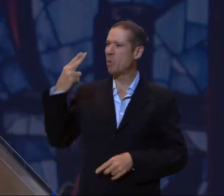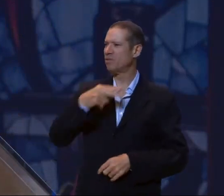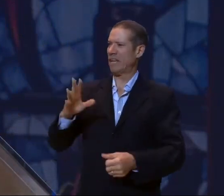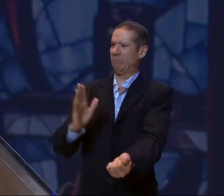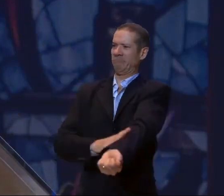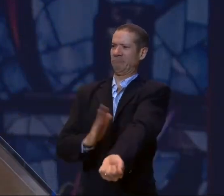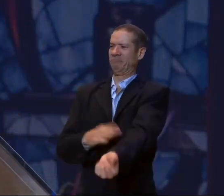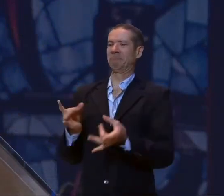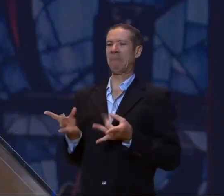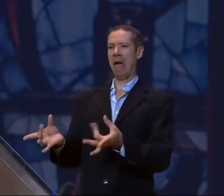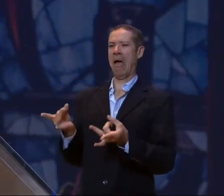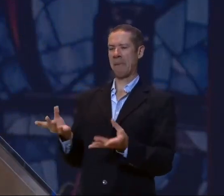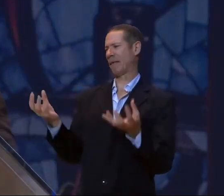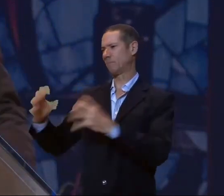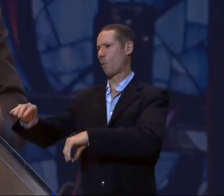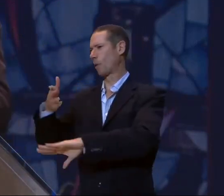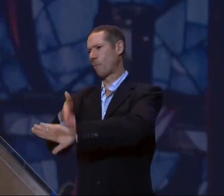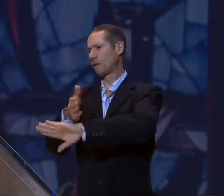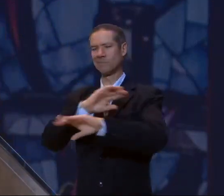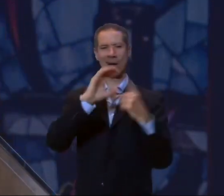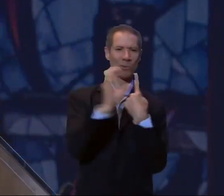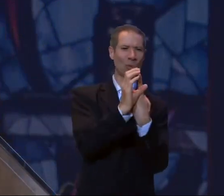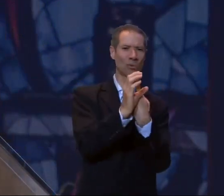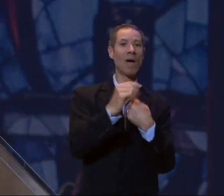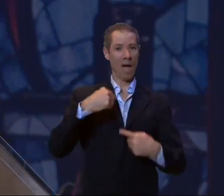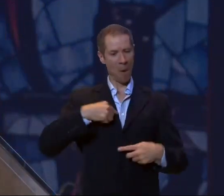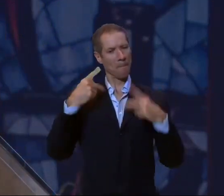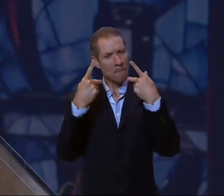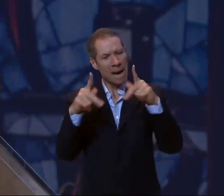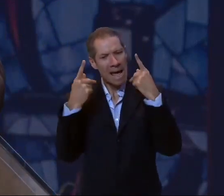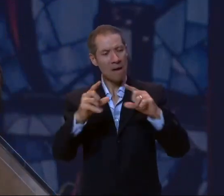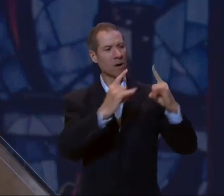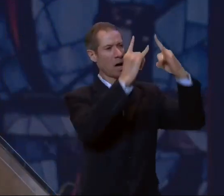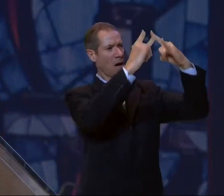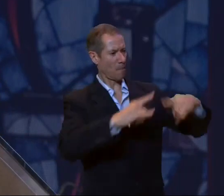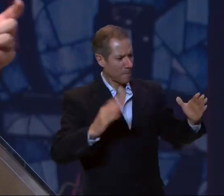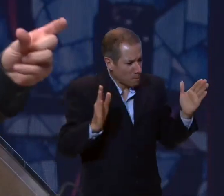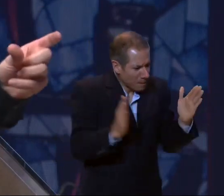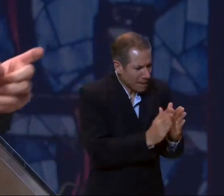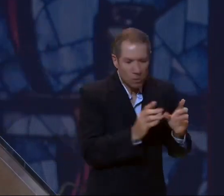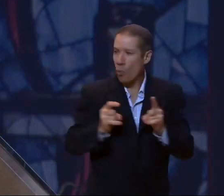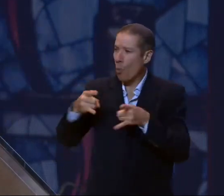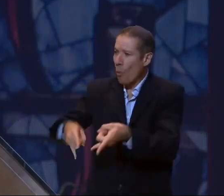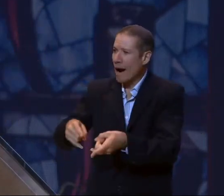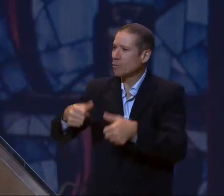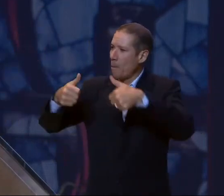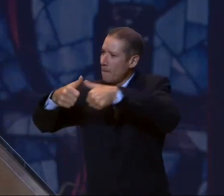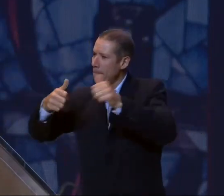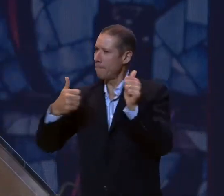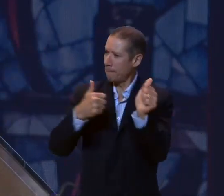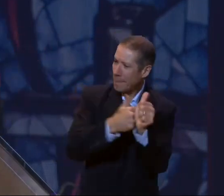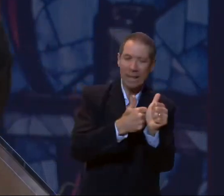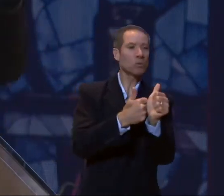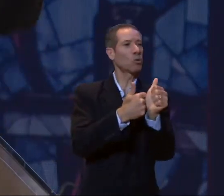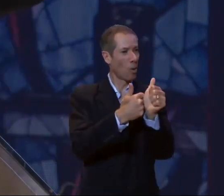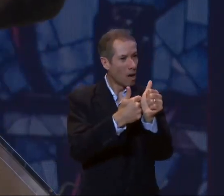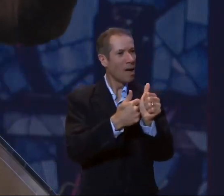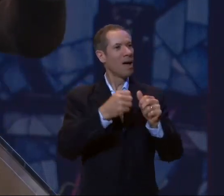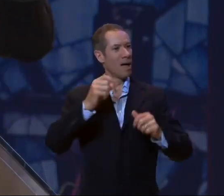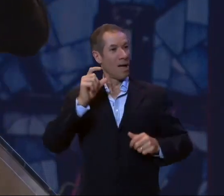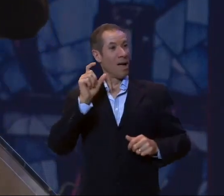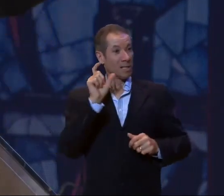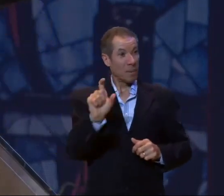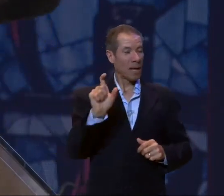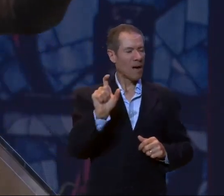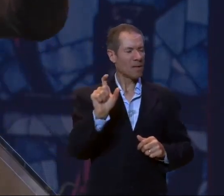quis participar do culto. Mas enquanto pregava, o acampamento era pequeno, o quarto dela ficava perto. E as